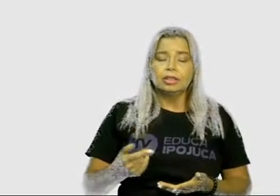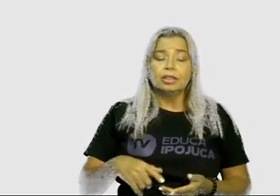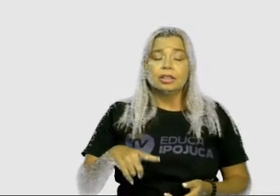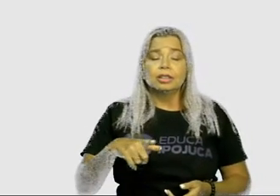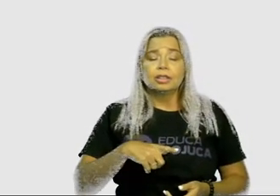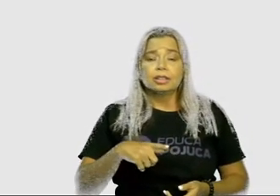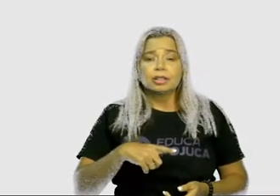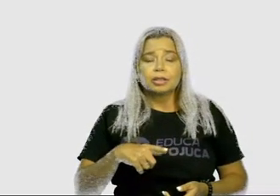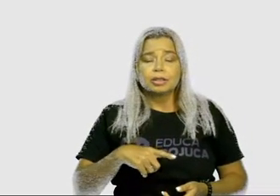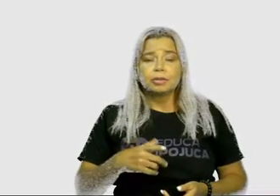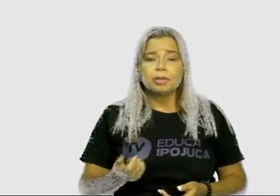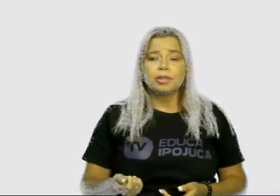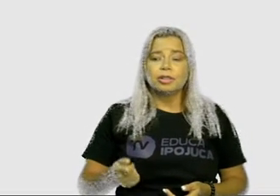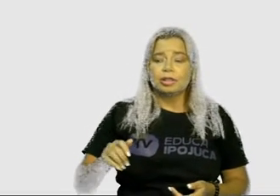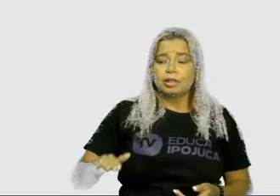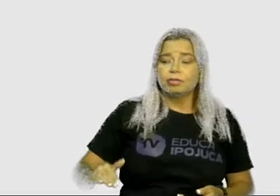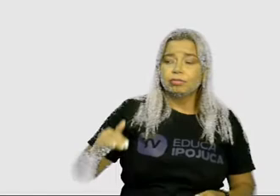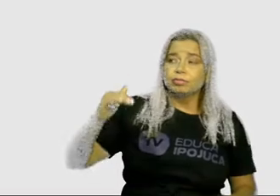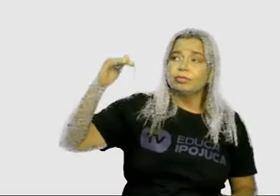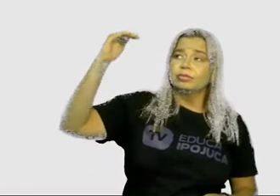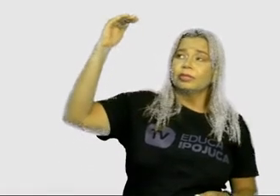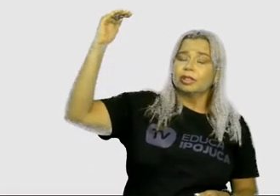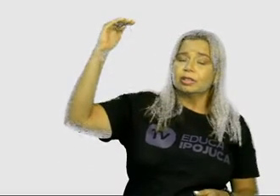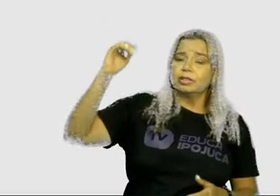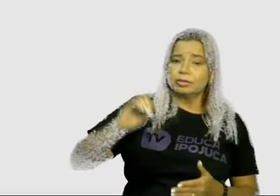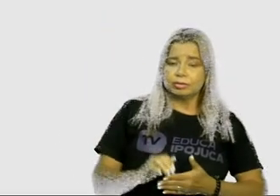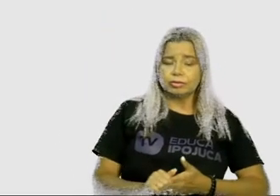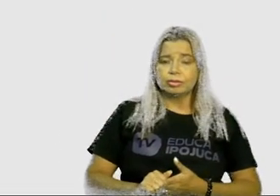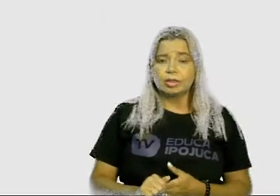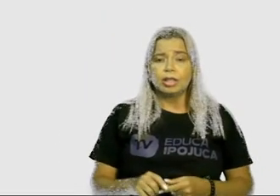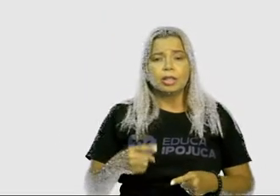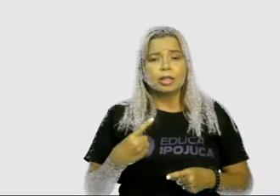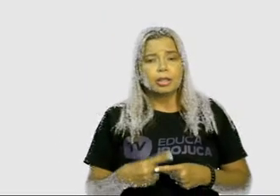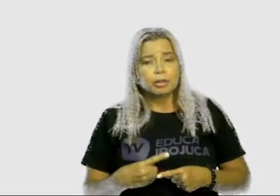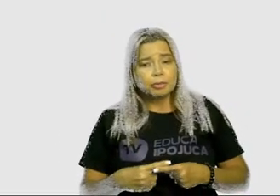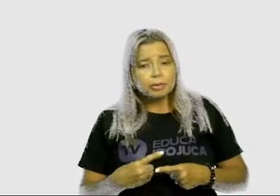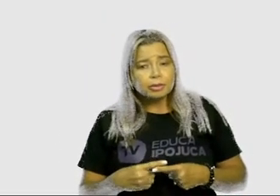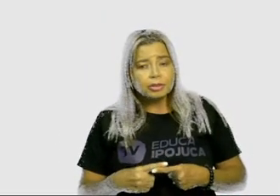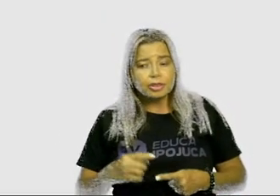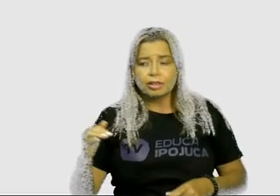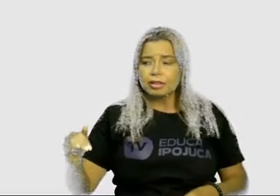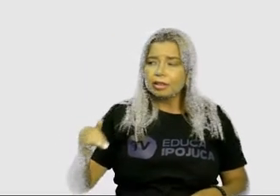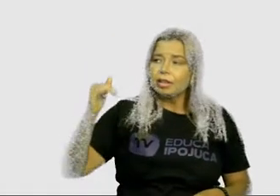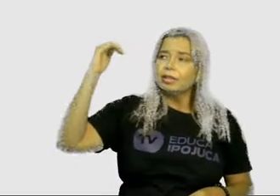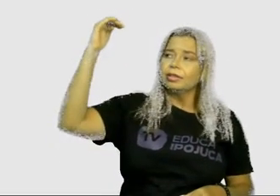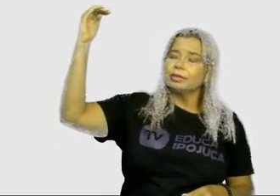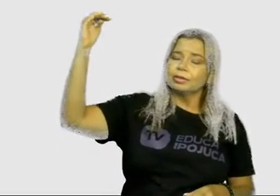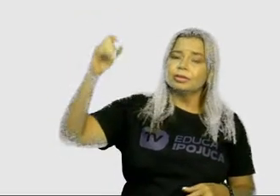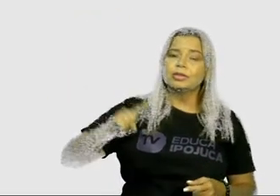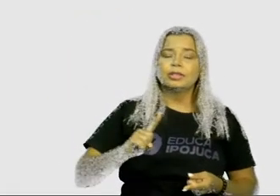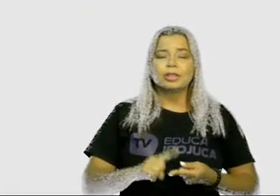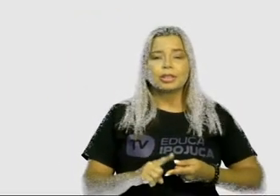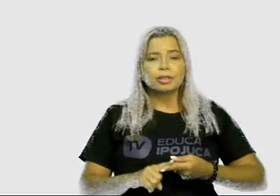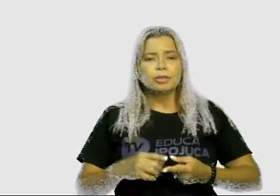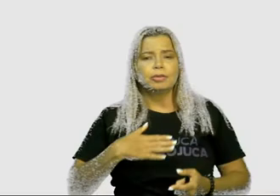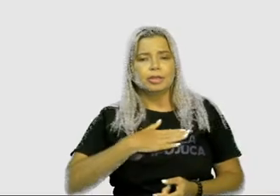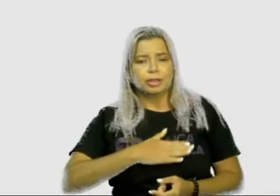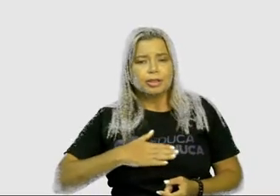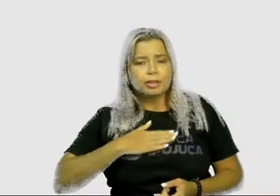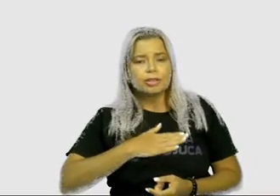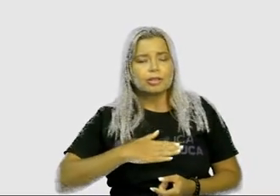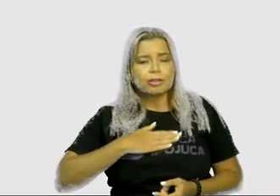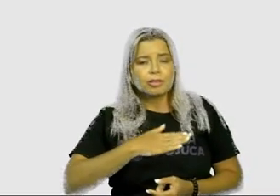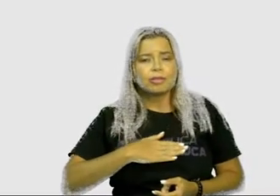adultos. Claro e evidente, pessoal, nós adultos também gostamos de brincar, jogos, brincadeiras e